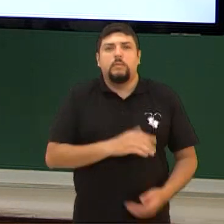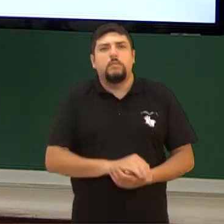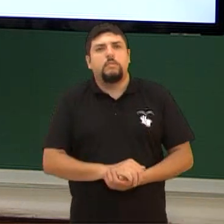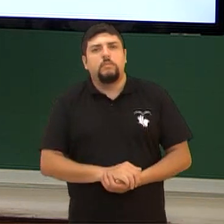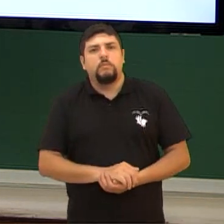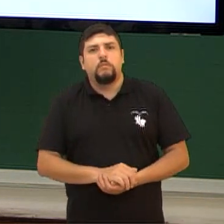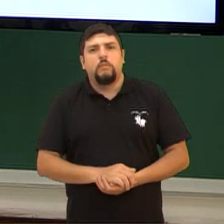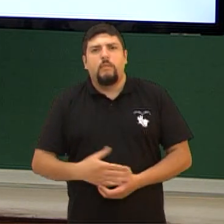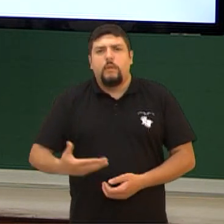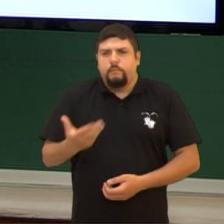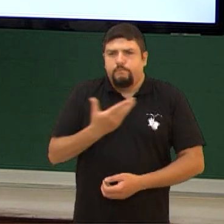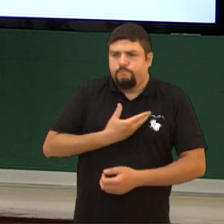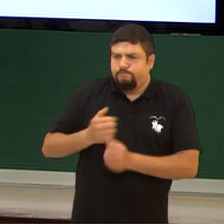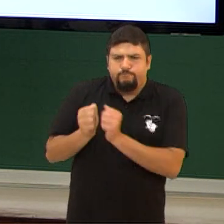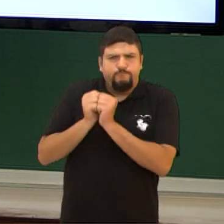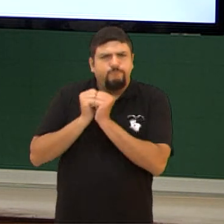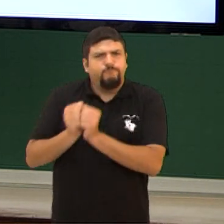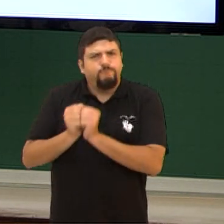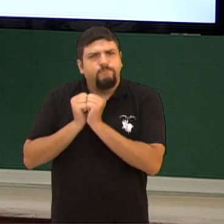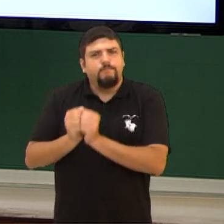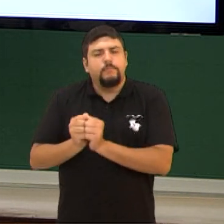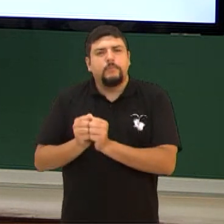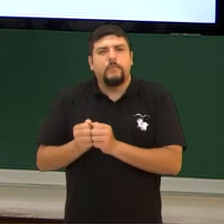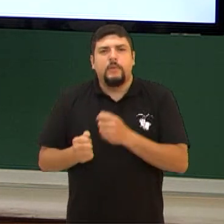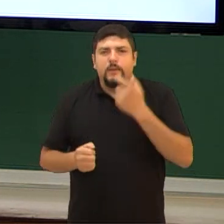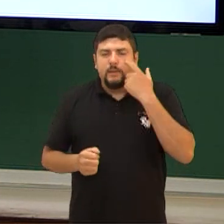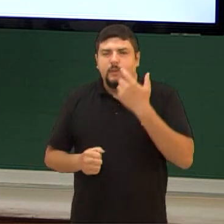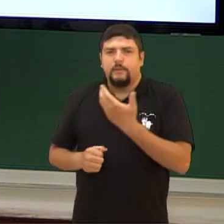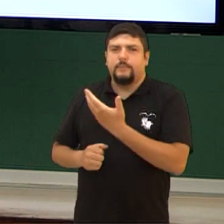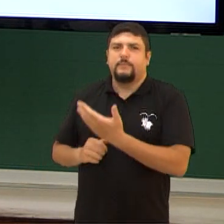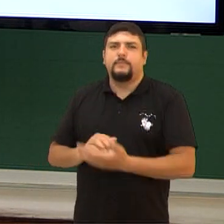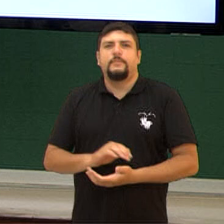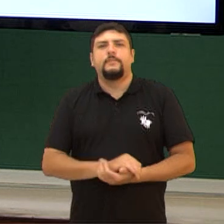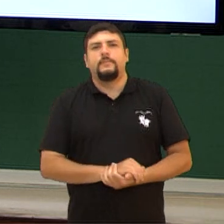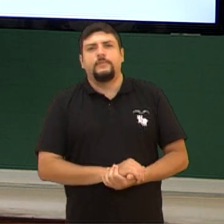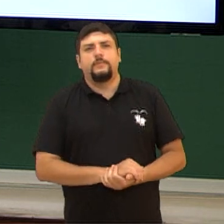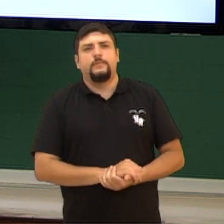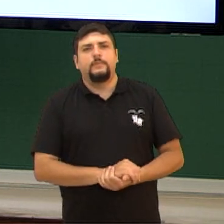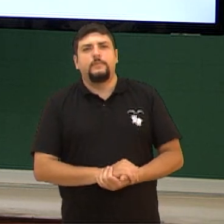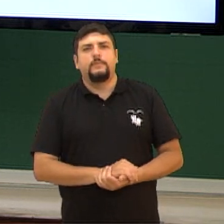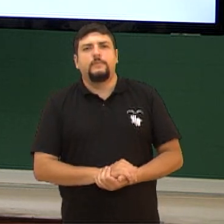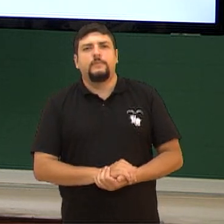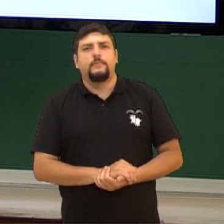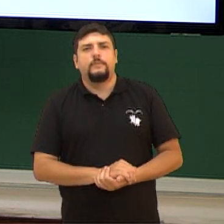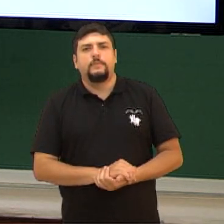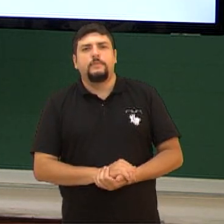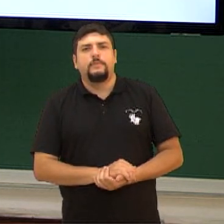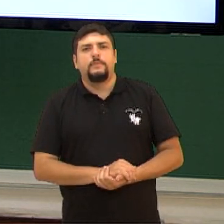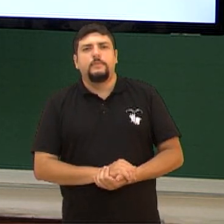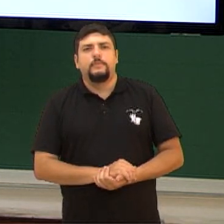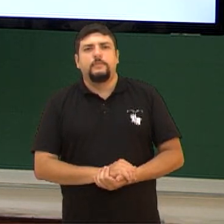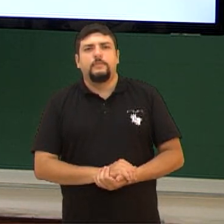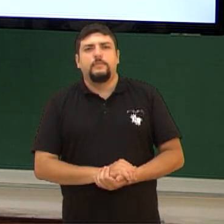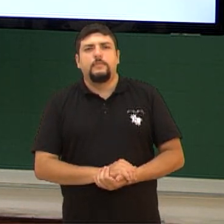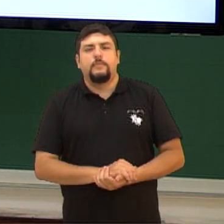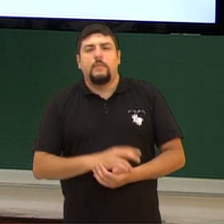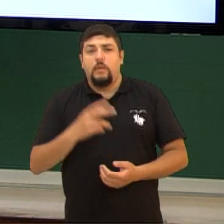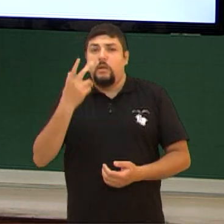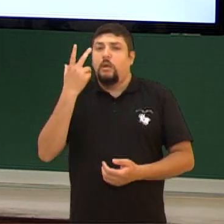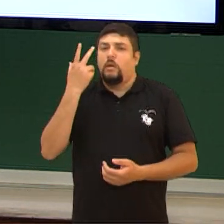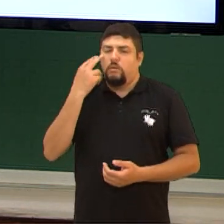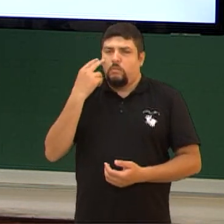palavra amizade? Friendship, ok? É muito comum de você